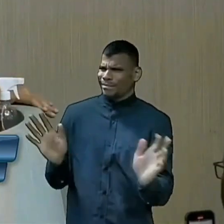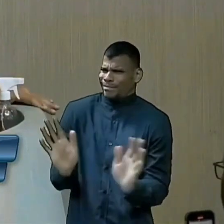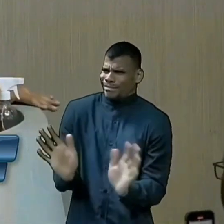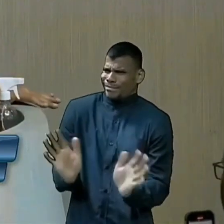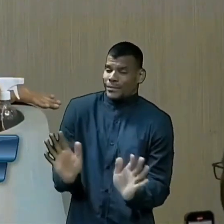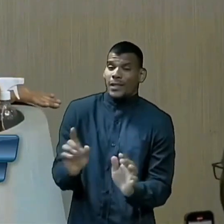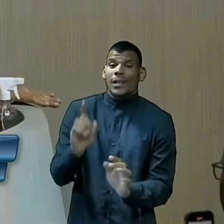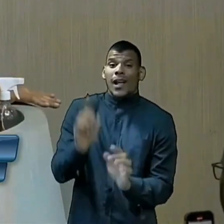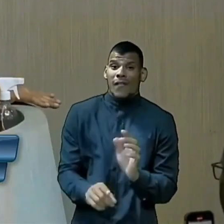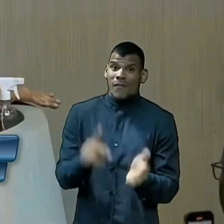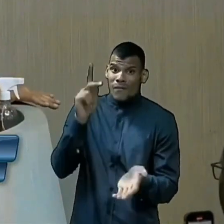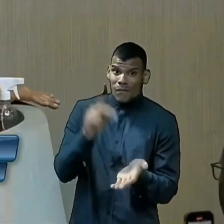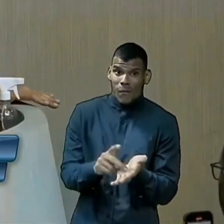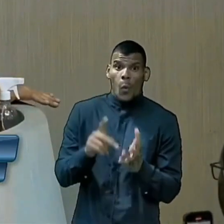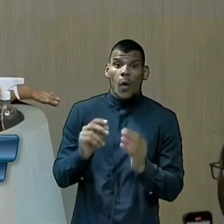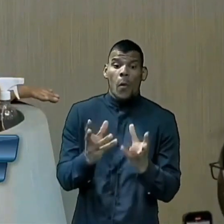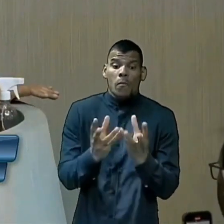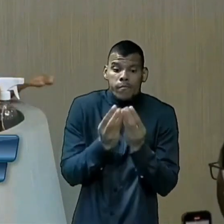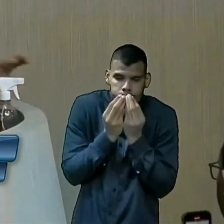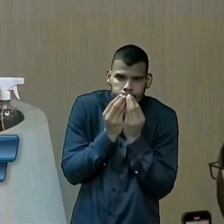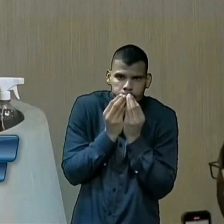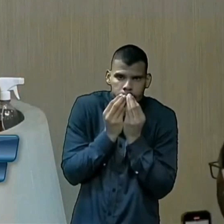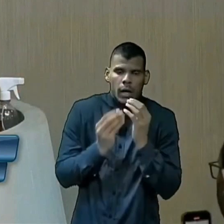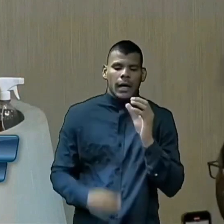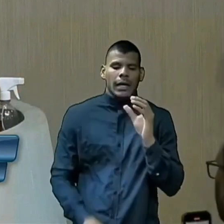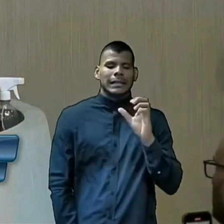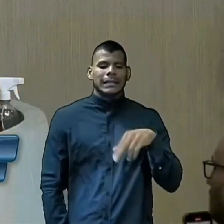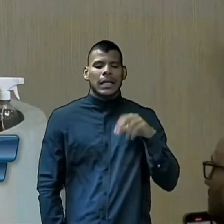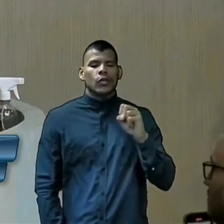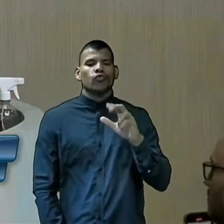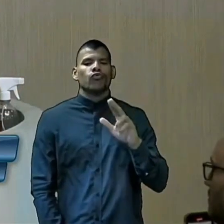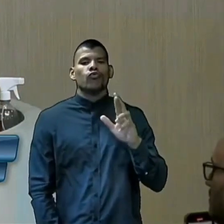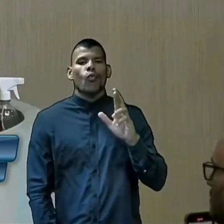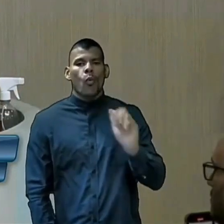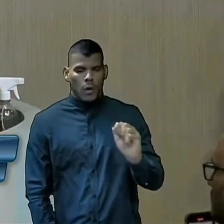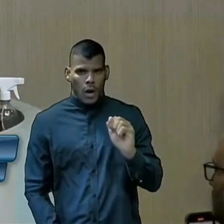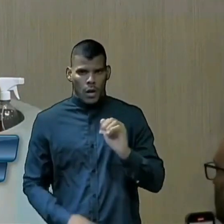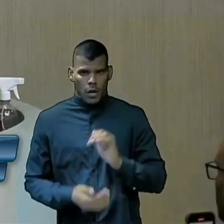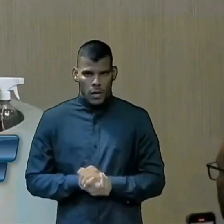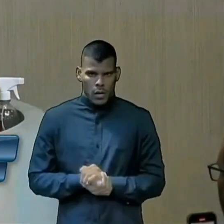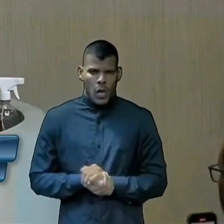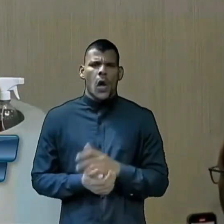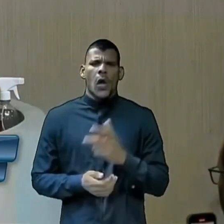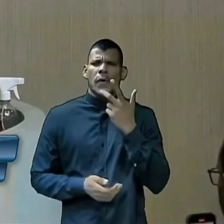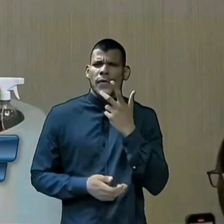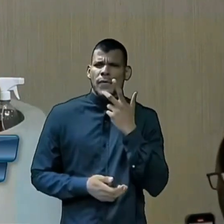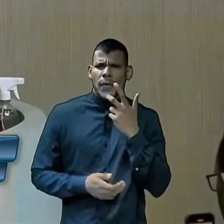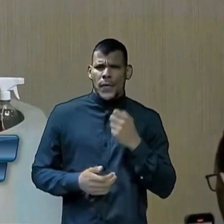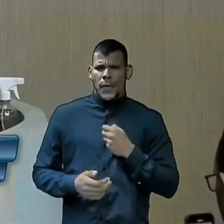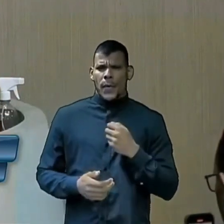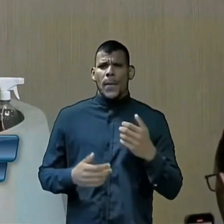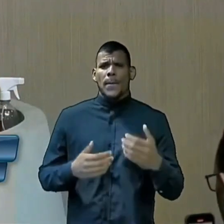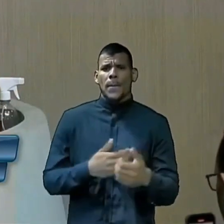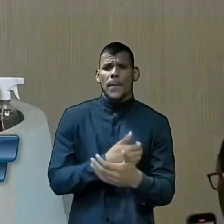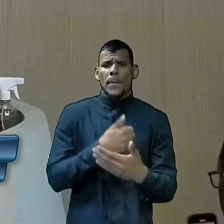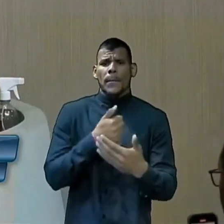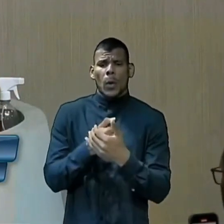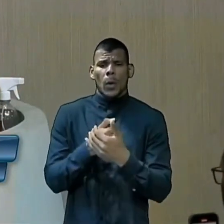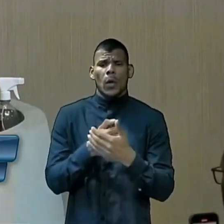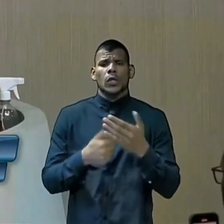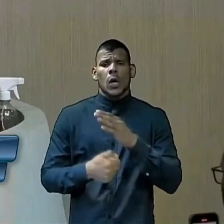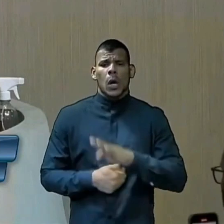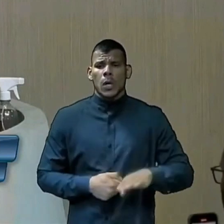É censura o nome disso. E aí diziam que era para proteger as crianças, mas acabou a urgência de proteger as